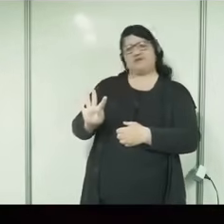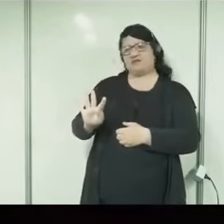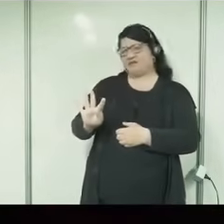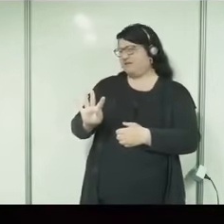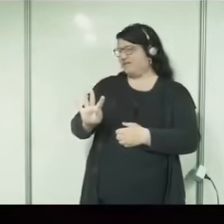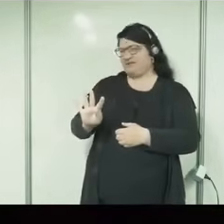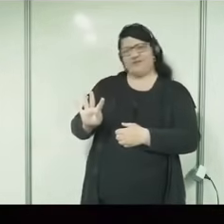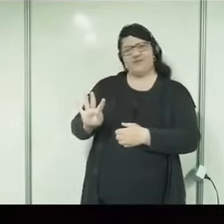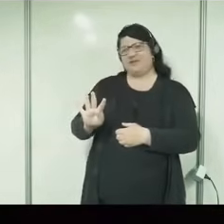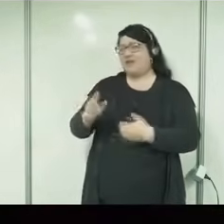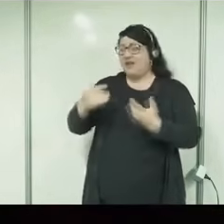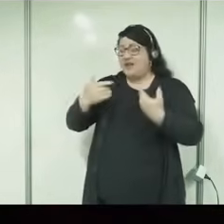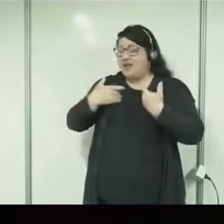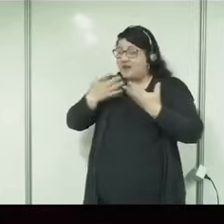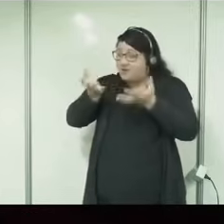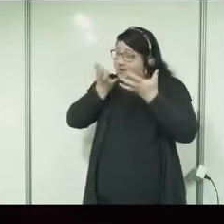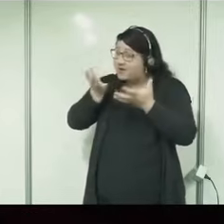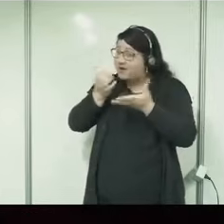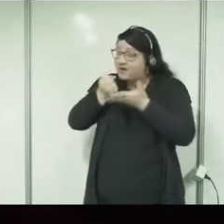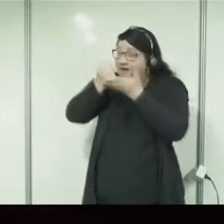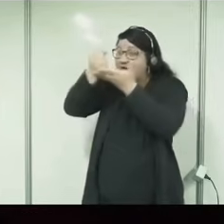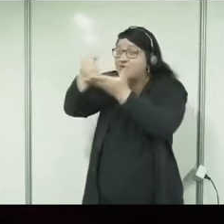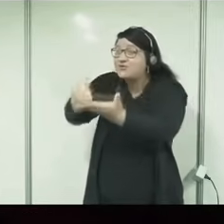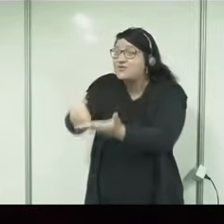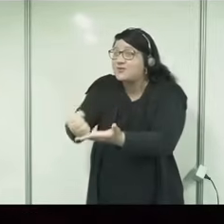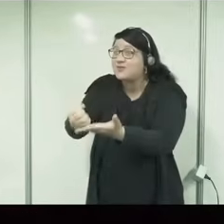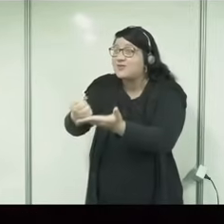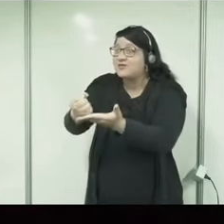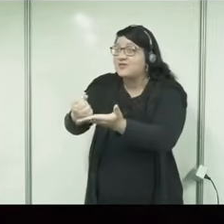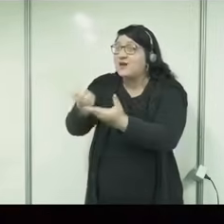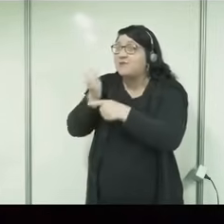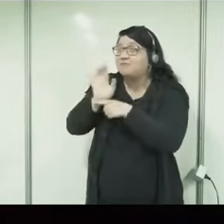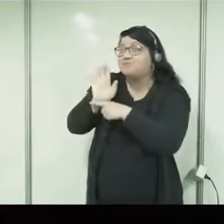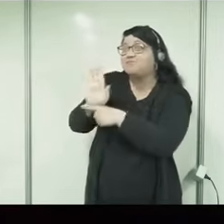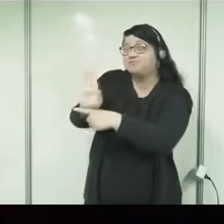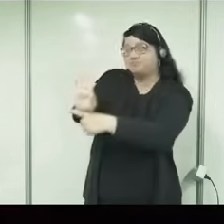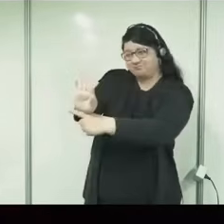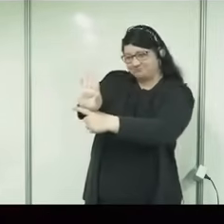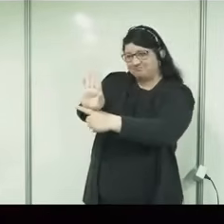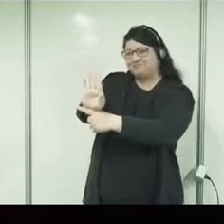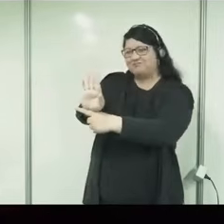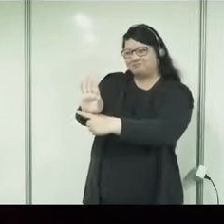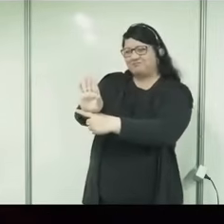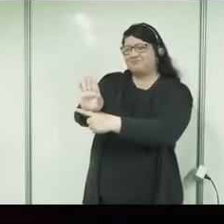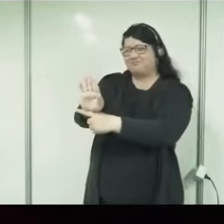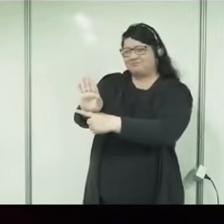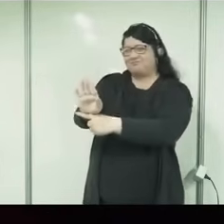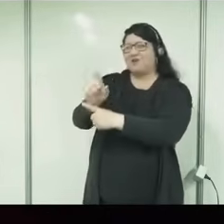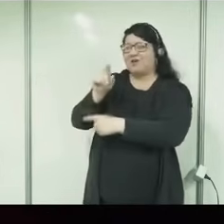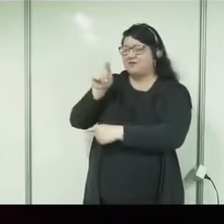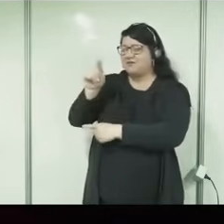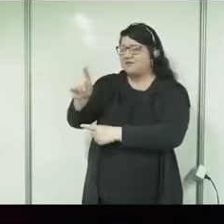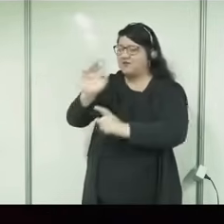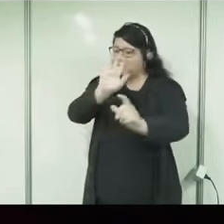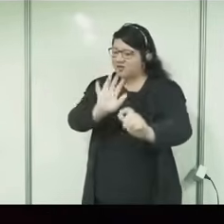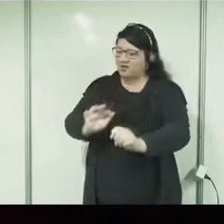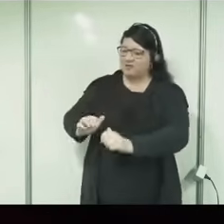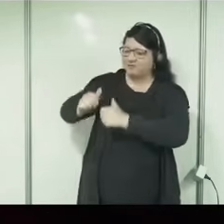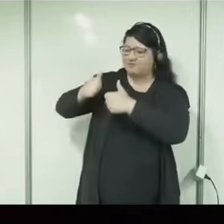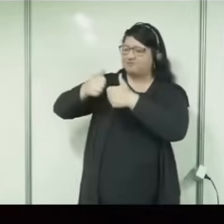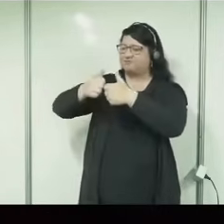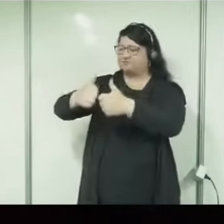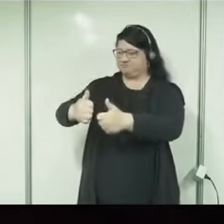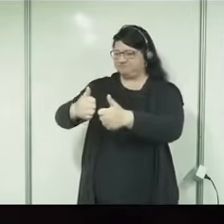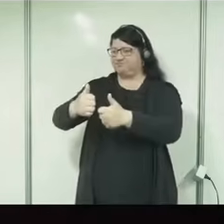Quero te ajudar a ver que a vida é bonita. Vamos ver as